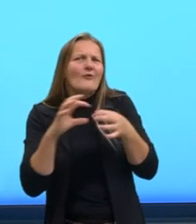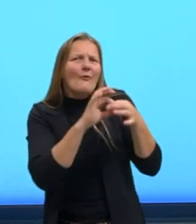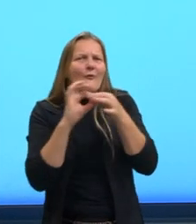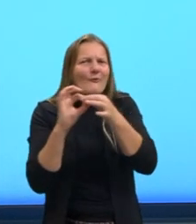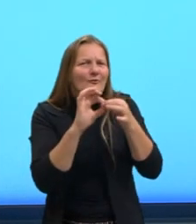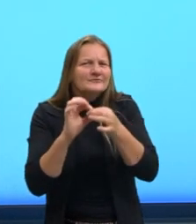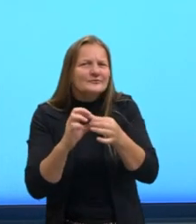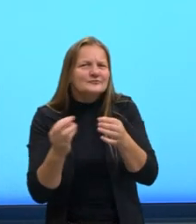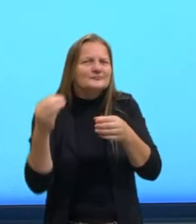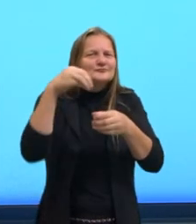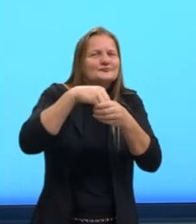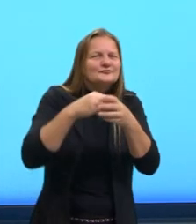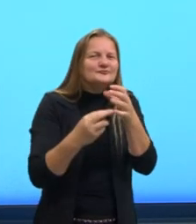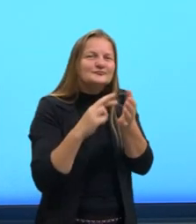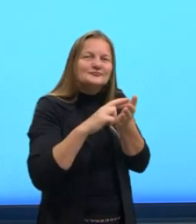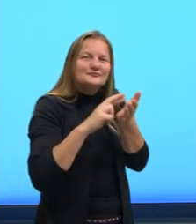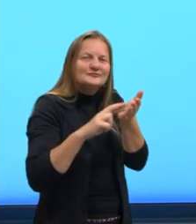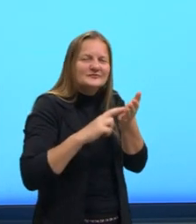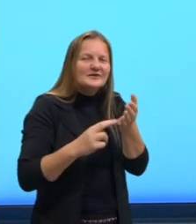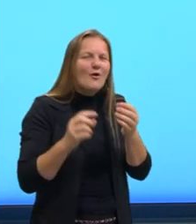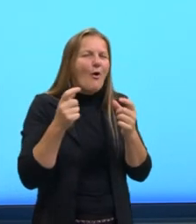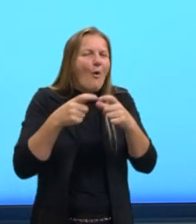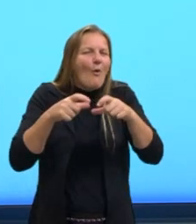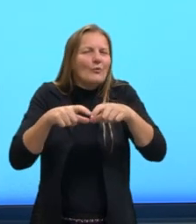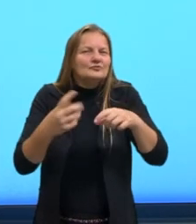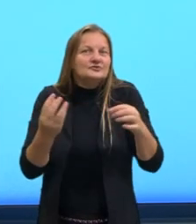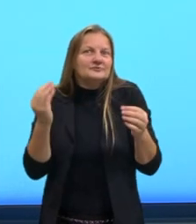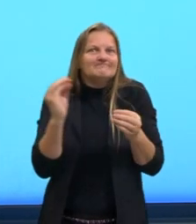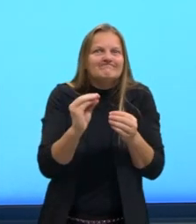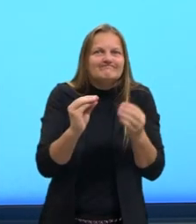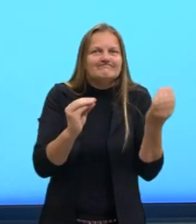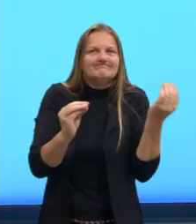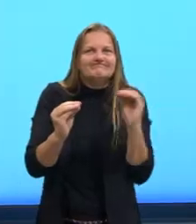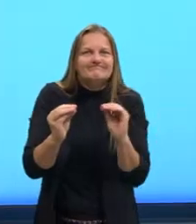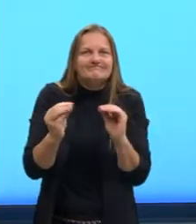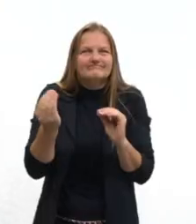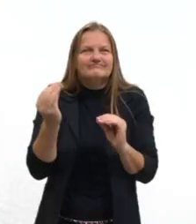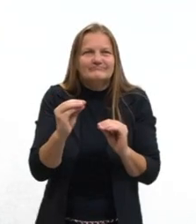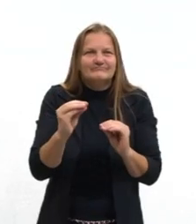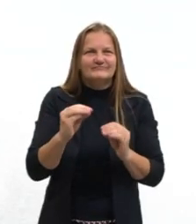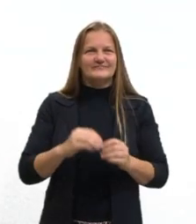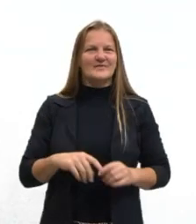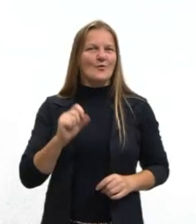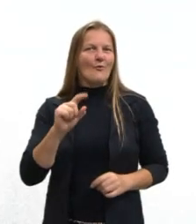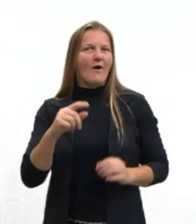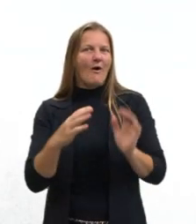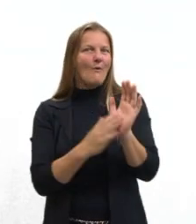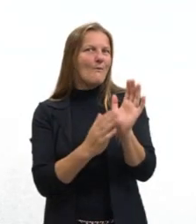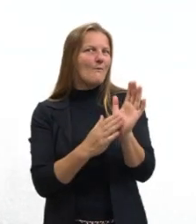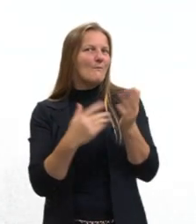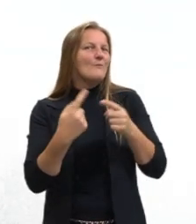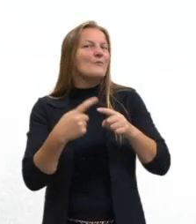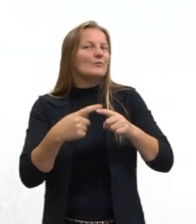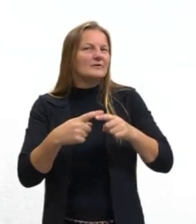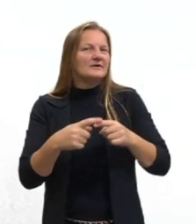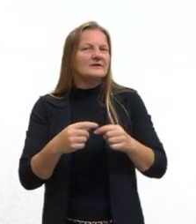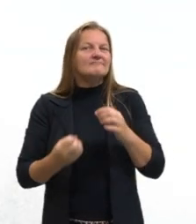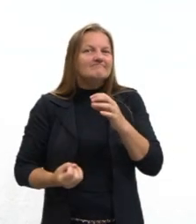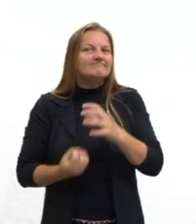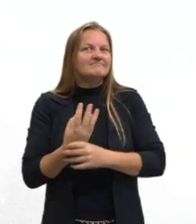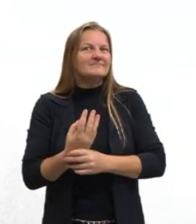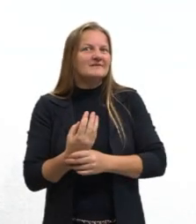conectores interfrásicos Onde existem os conectores interfrásicos Qual o propósito da sua